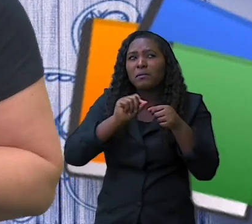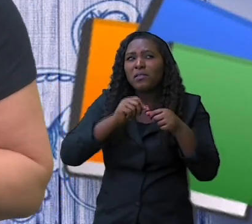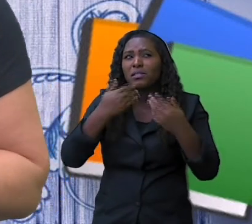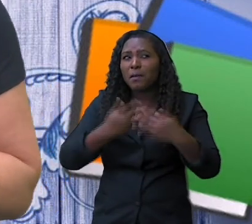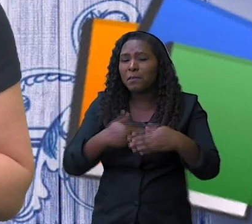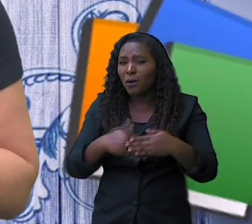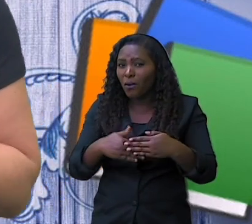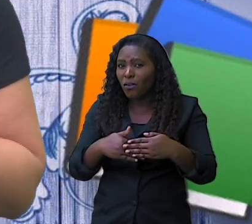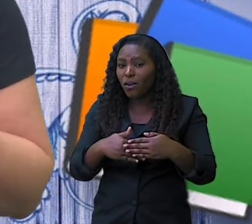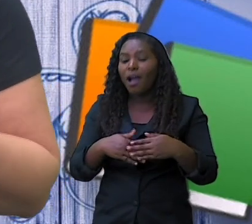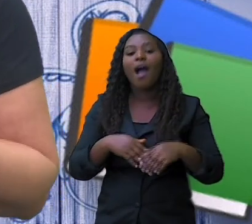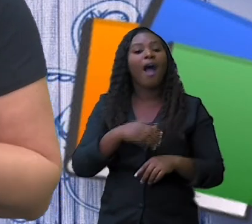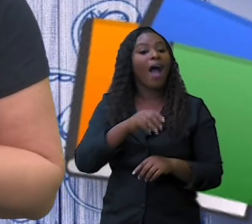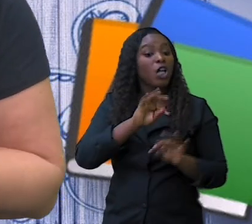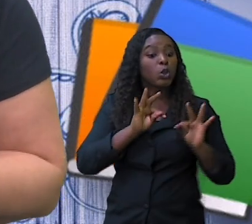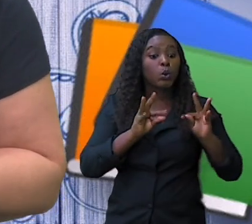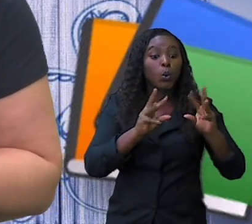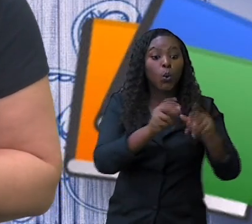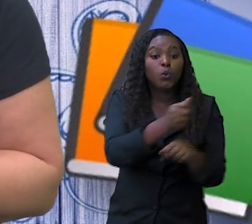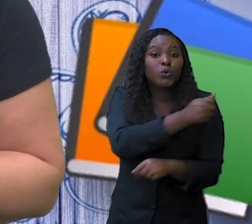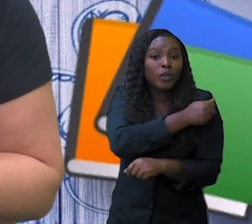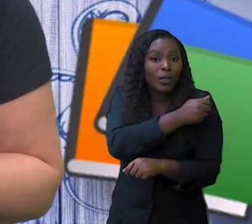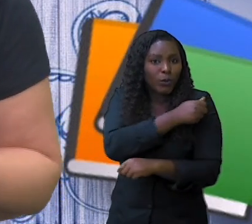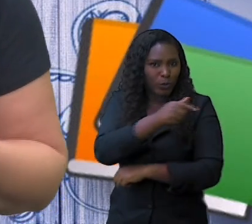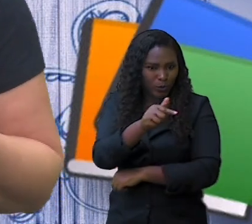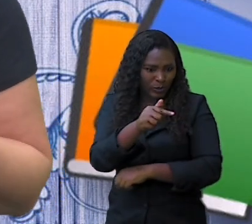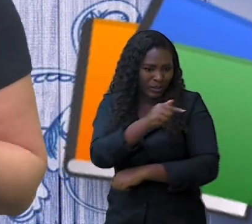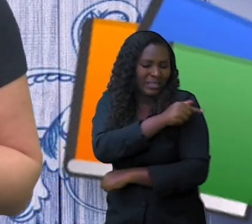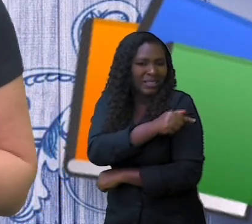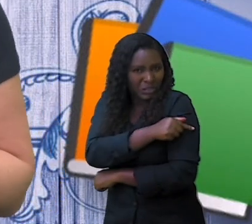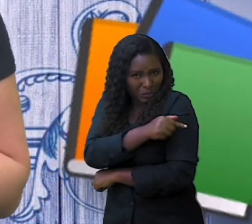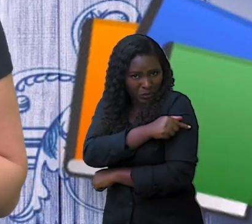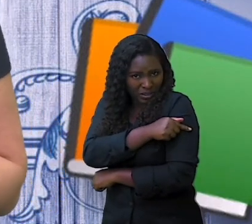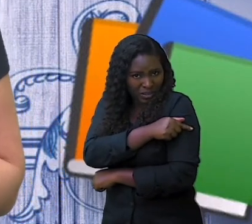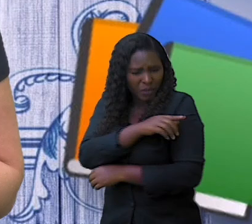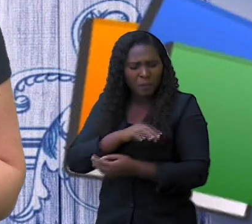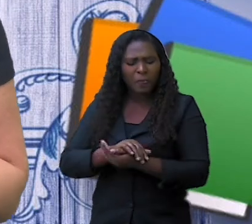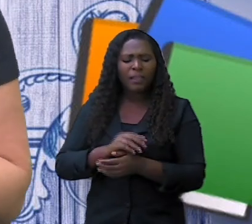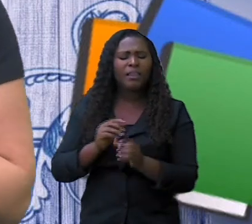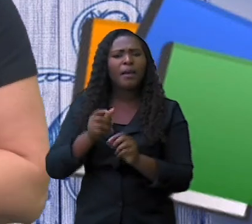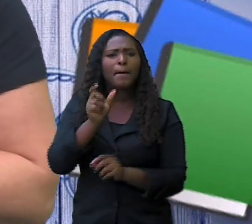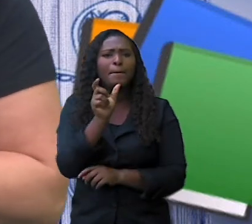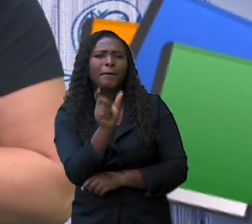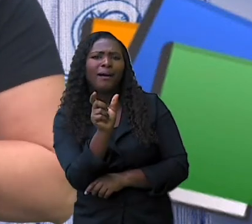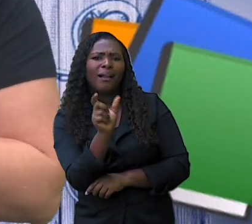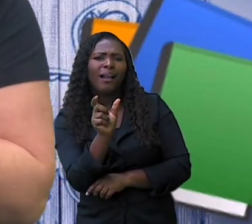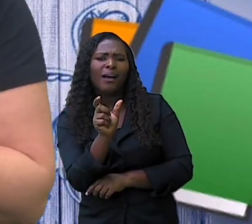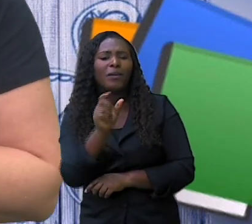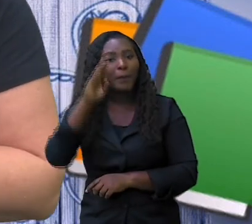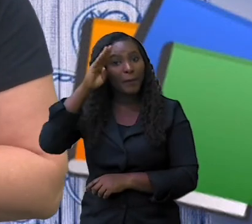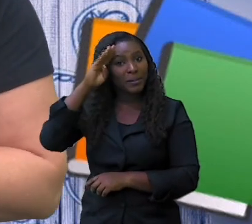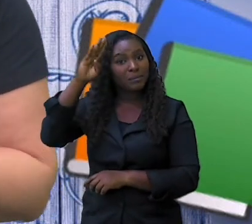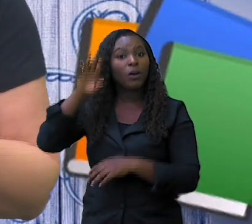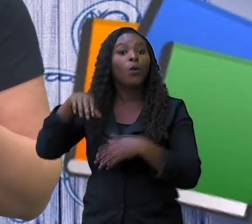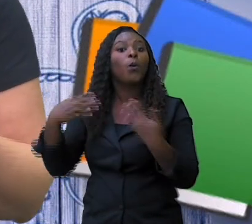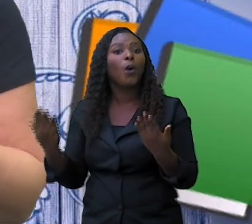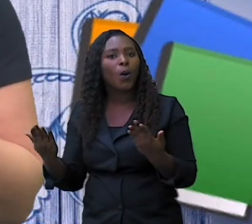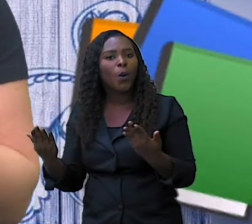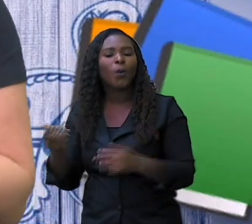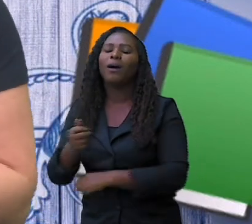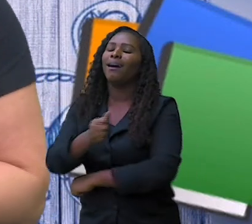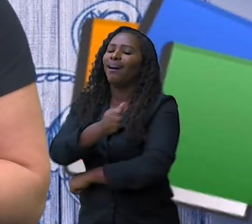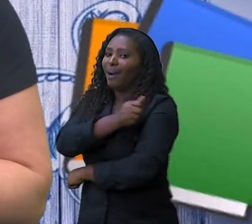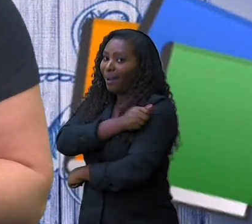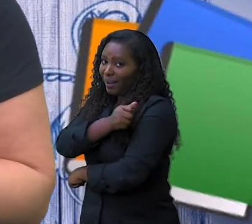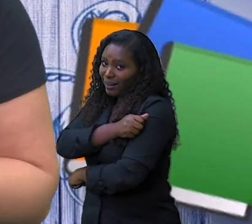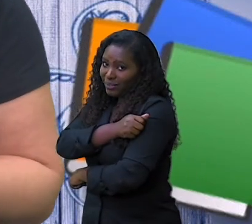do sujeito? Qual que é a palavra principal aí, então? Alunos, muito bem, estudantes, isso aí. Alunos